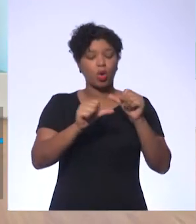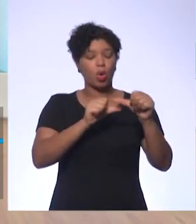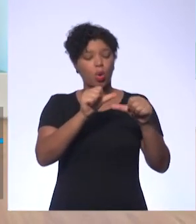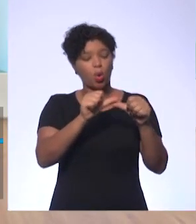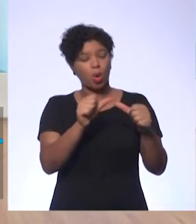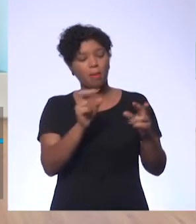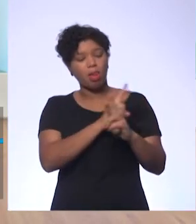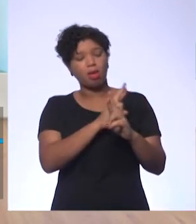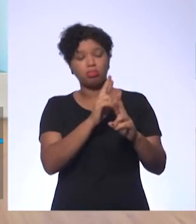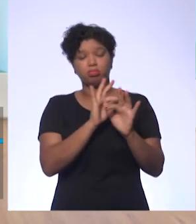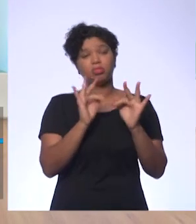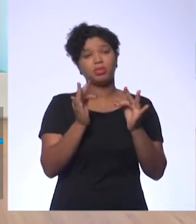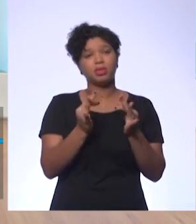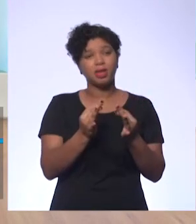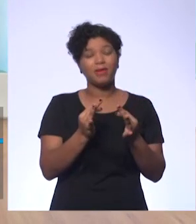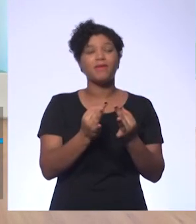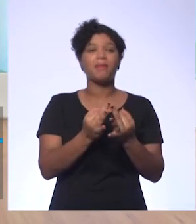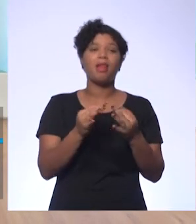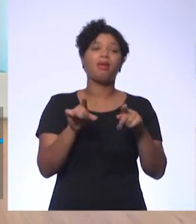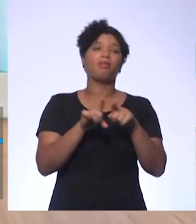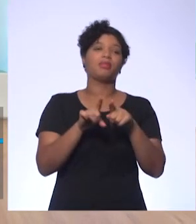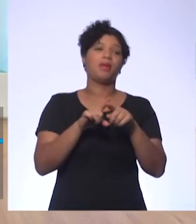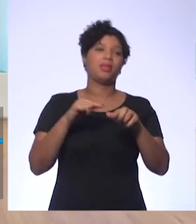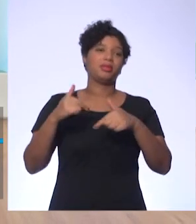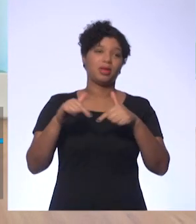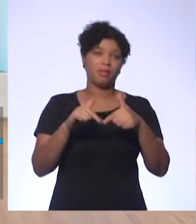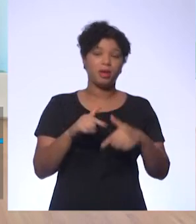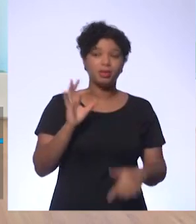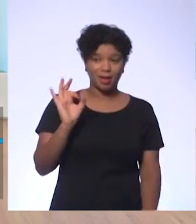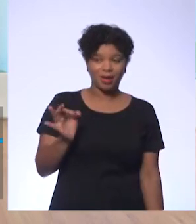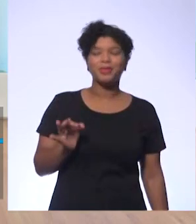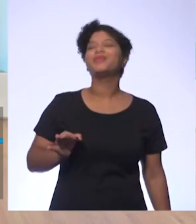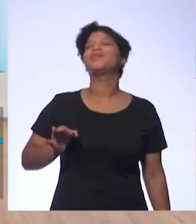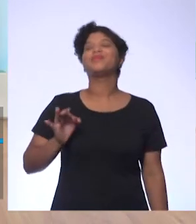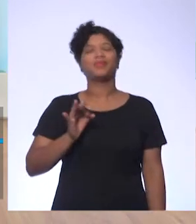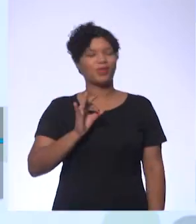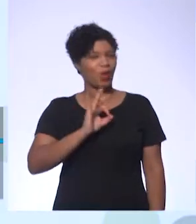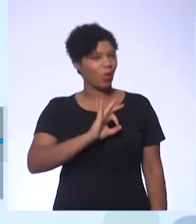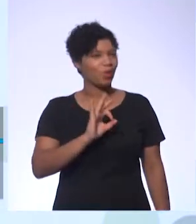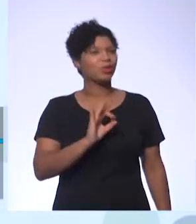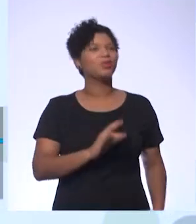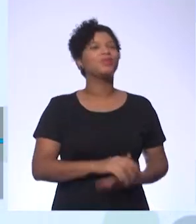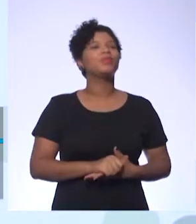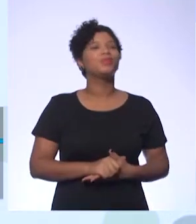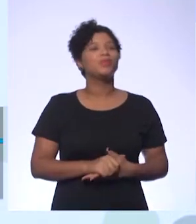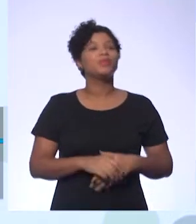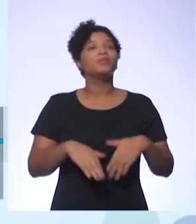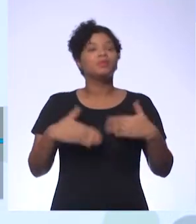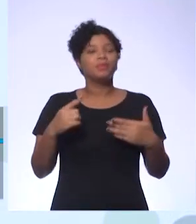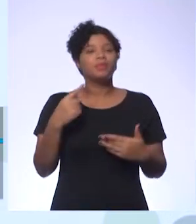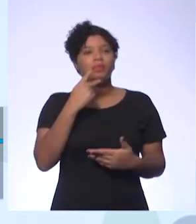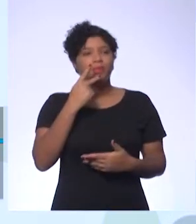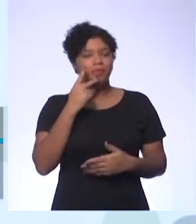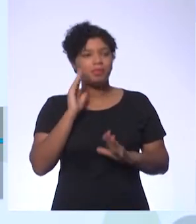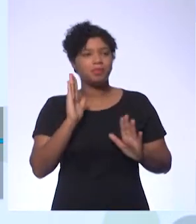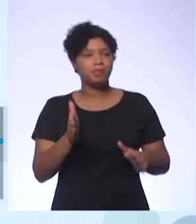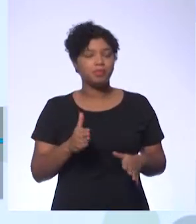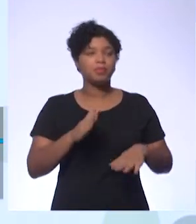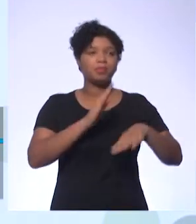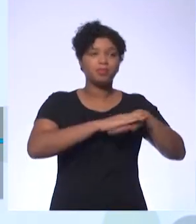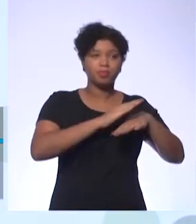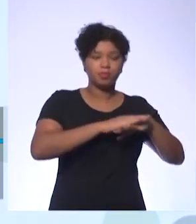de trabalho. Está correto, Pro? Está perfeito. Então, já que nós falamos sobre artesanato